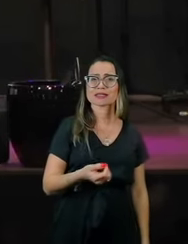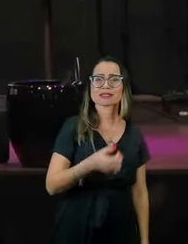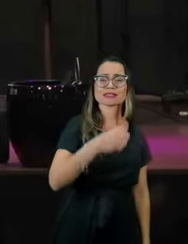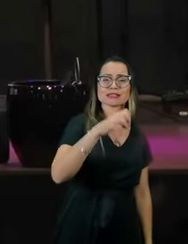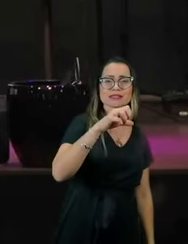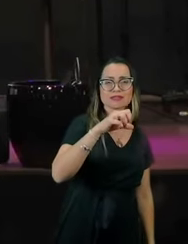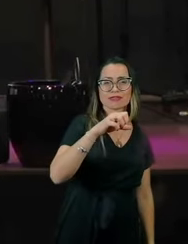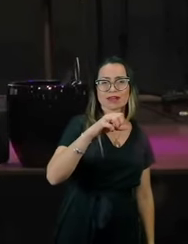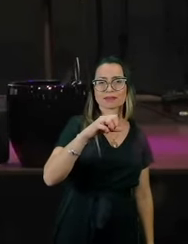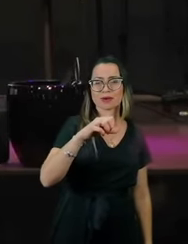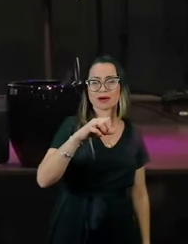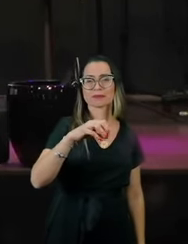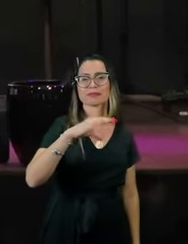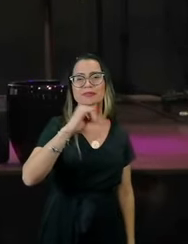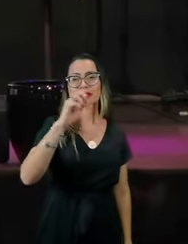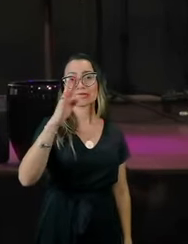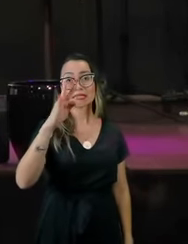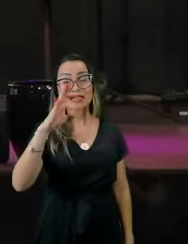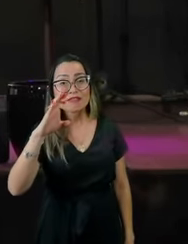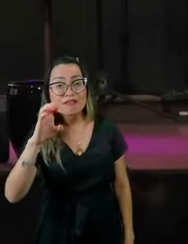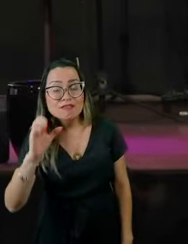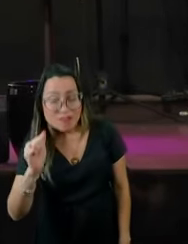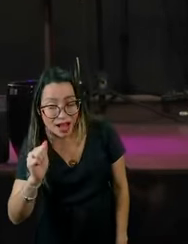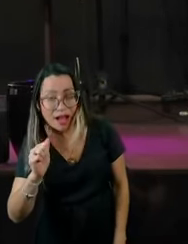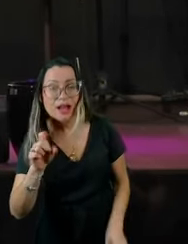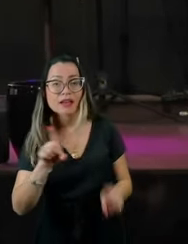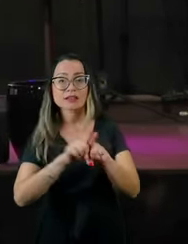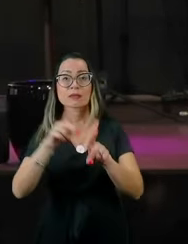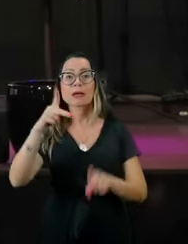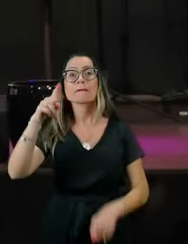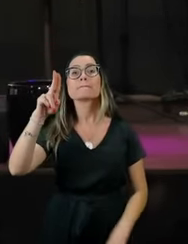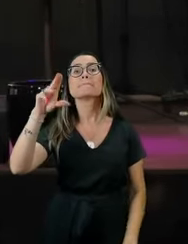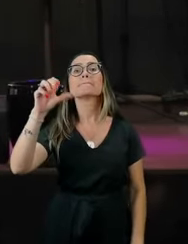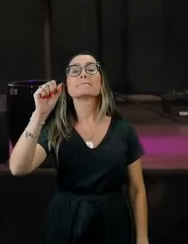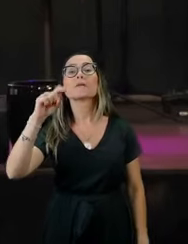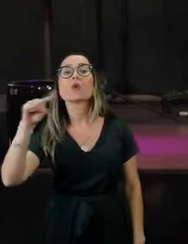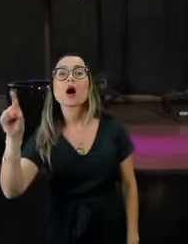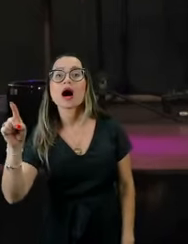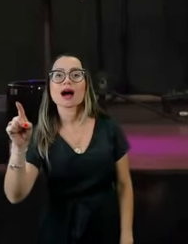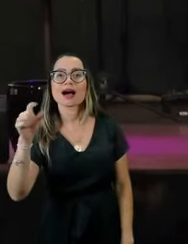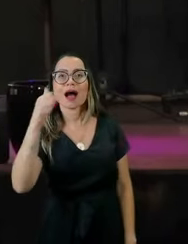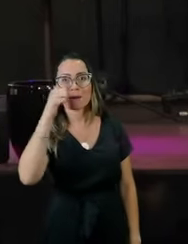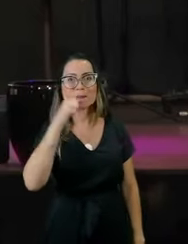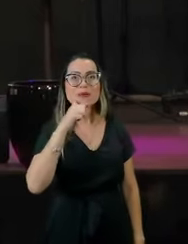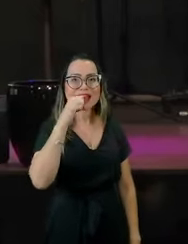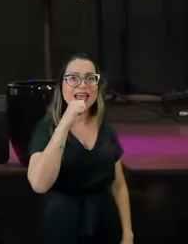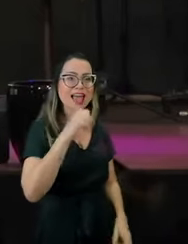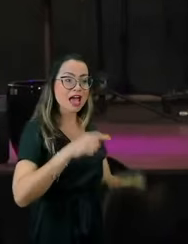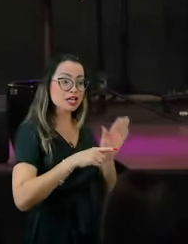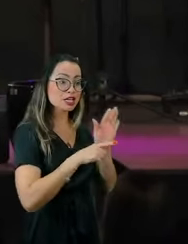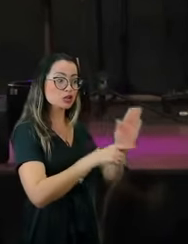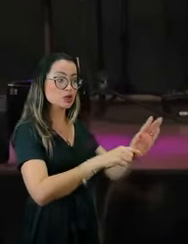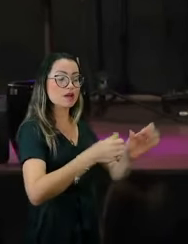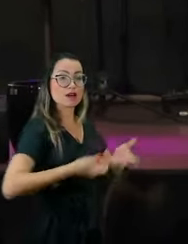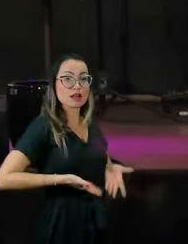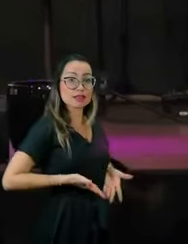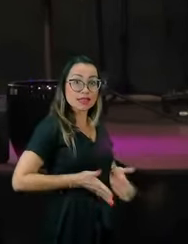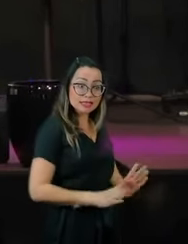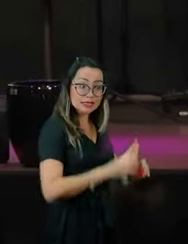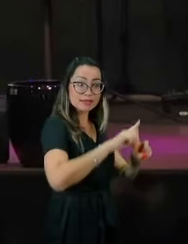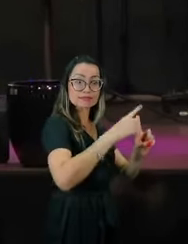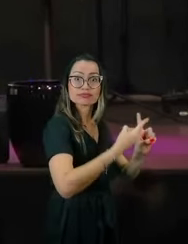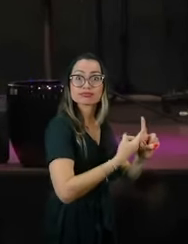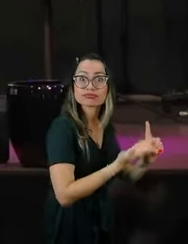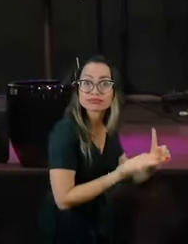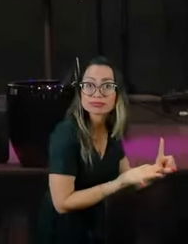morte matasse libertadores naquela época. Eram as parteiras de Moisés. Isabel e Maria. Quantas alunas aqui do